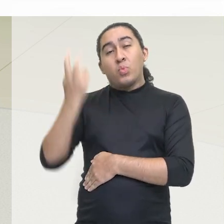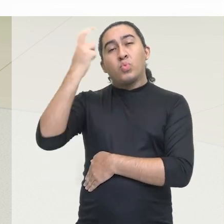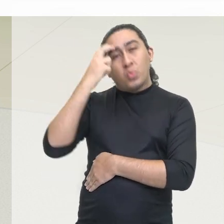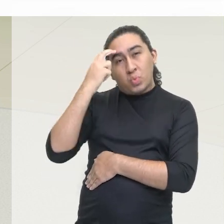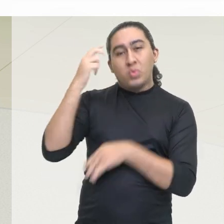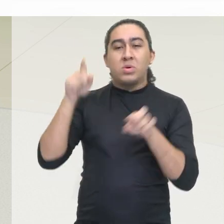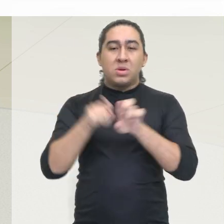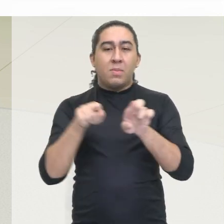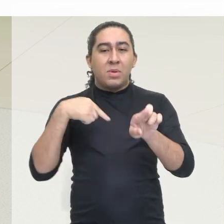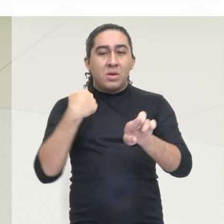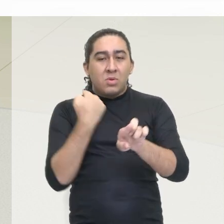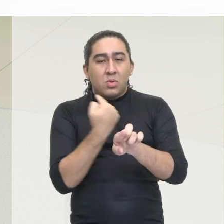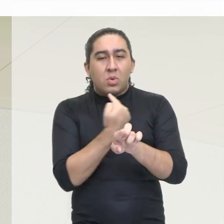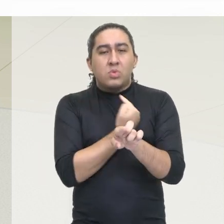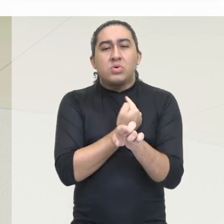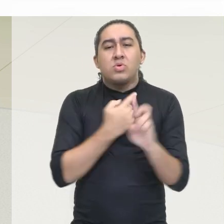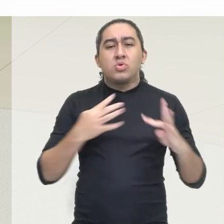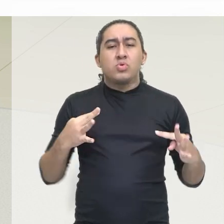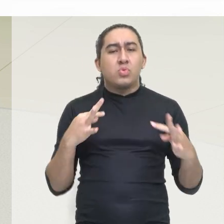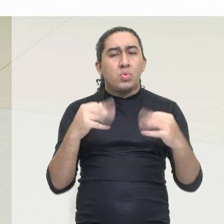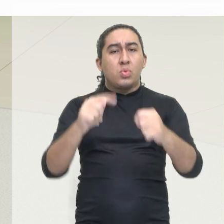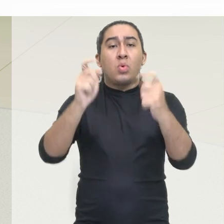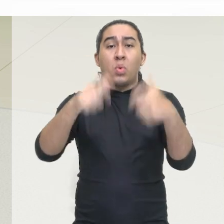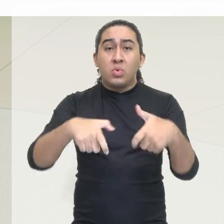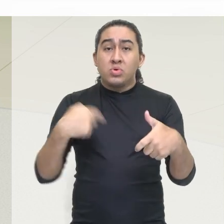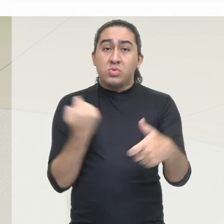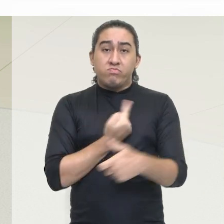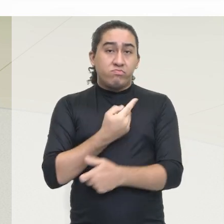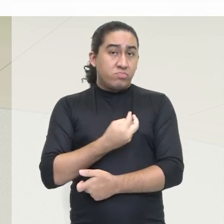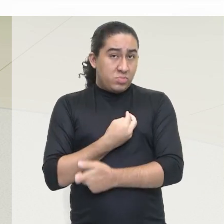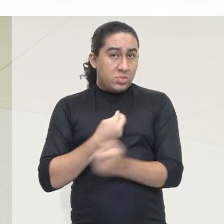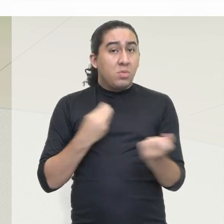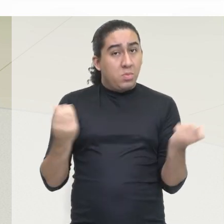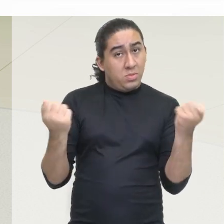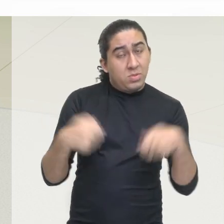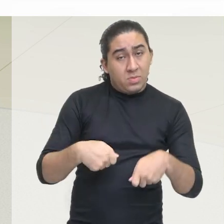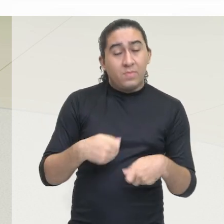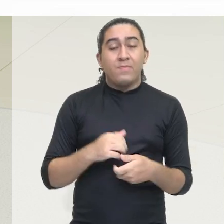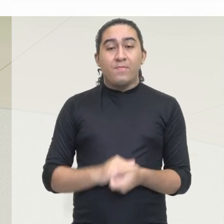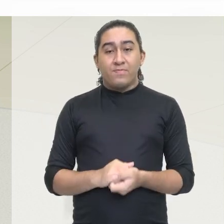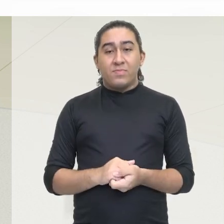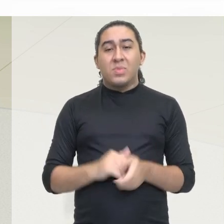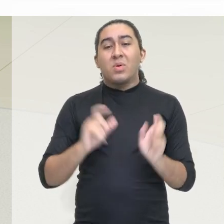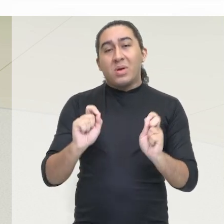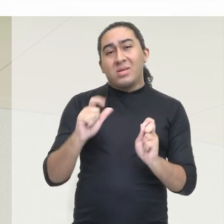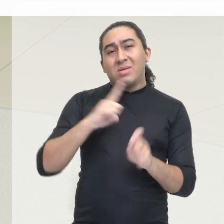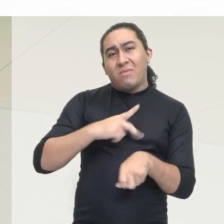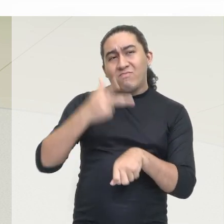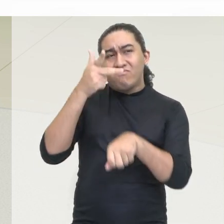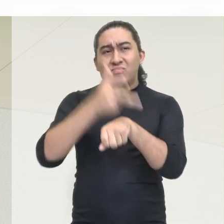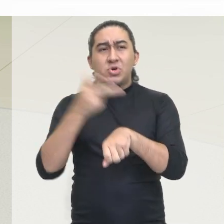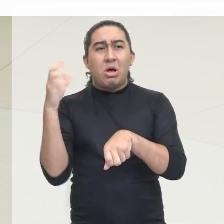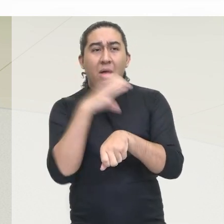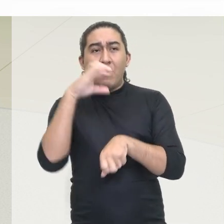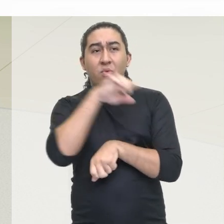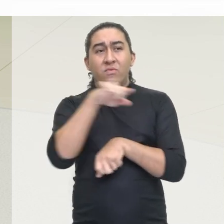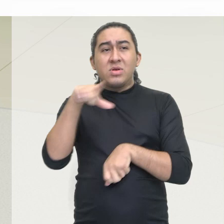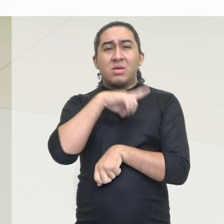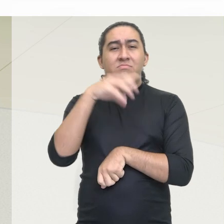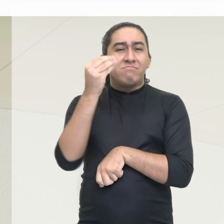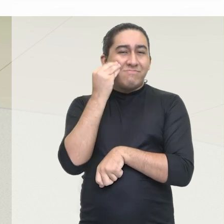cultura, do local onde nós estamos, onde nós vivemos, né, um VT para que você se sinta